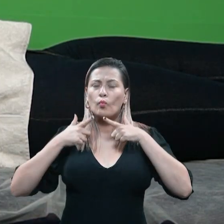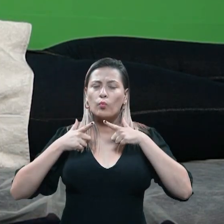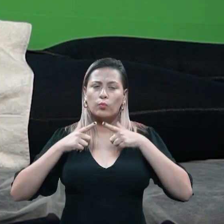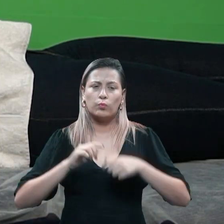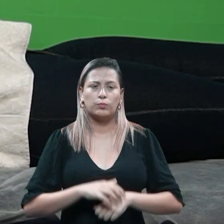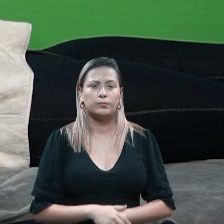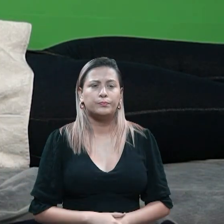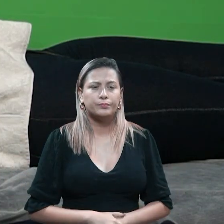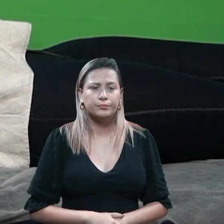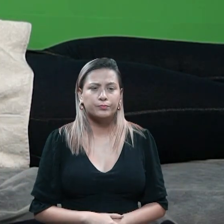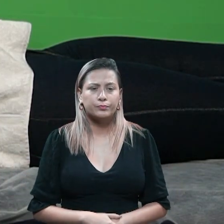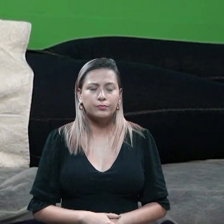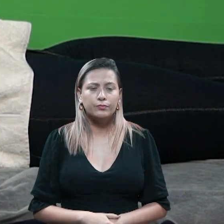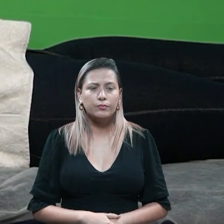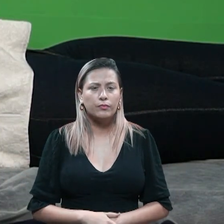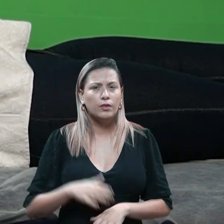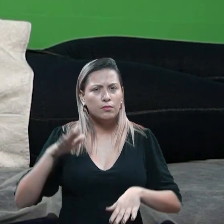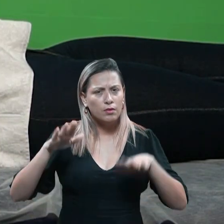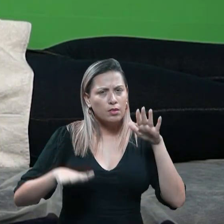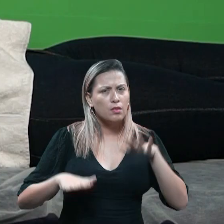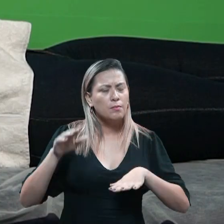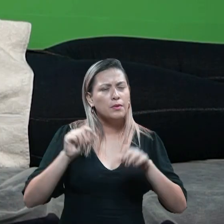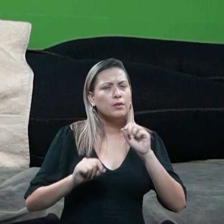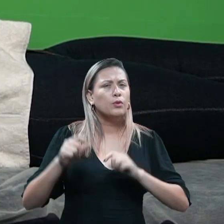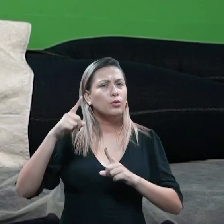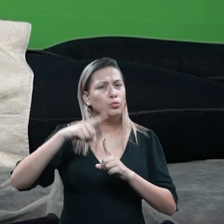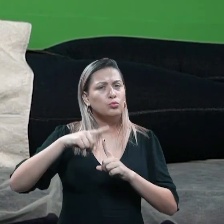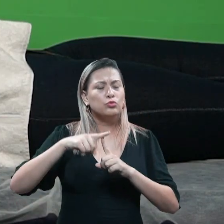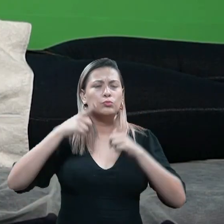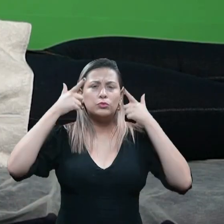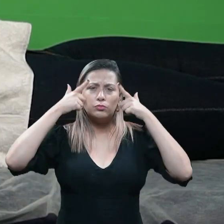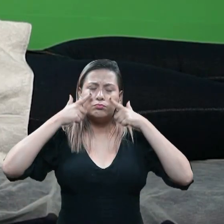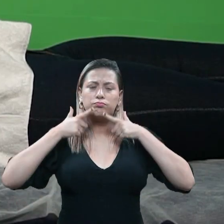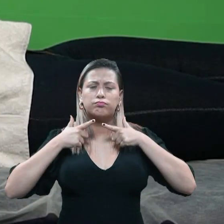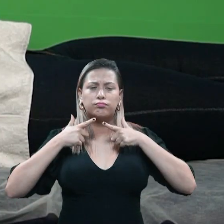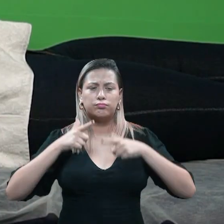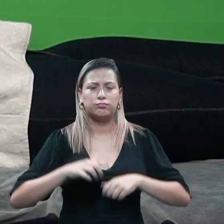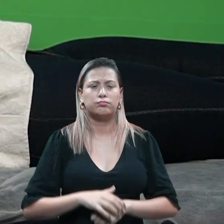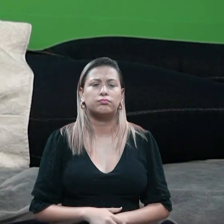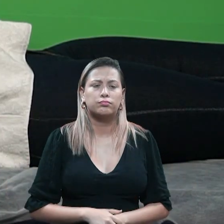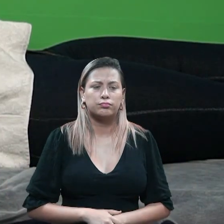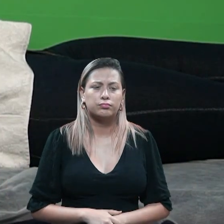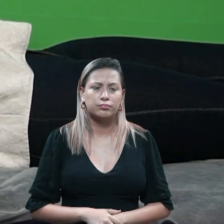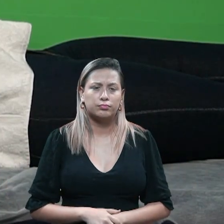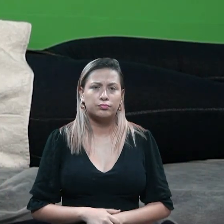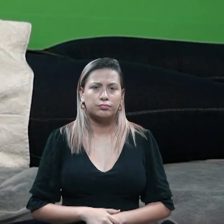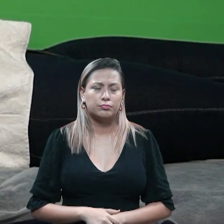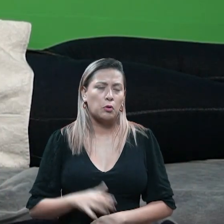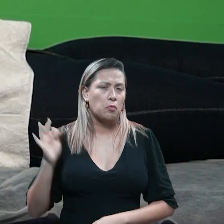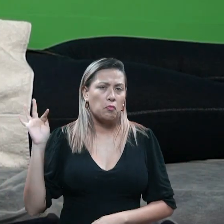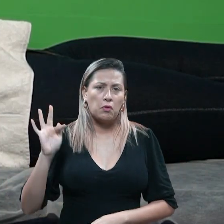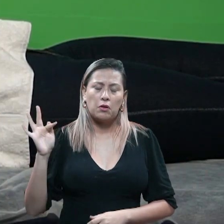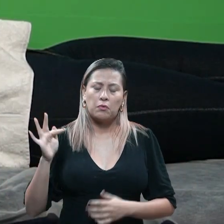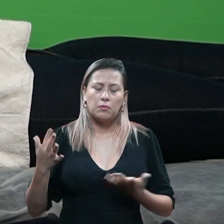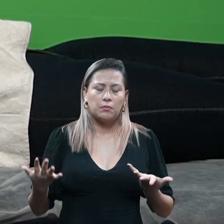feita, vai depender da pele. Pode ser a frequência dela,